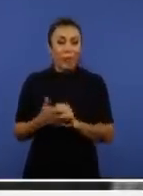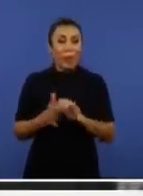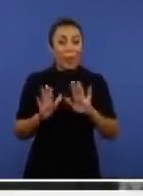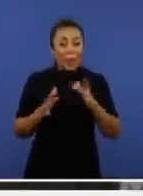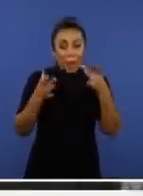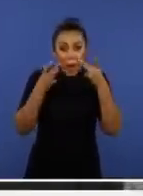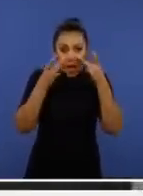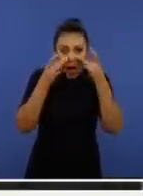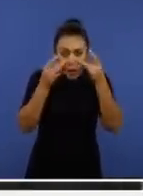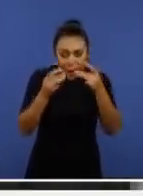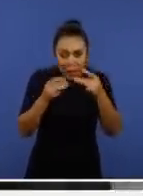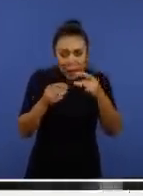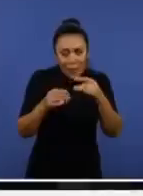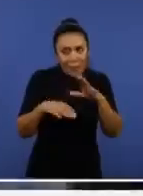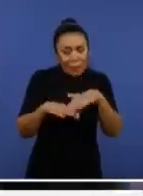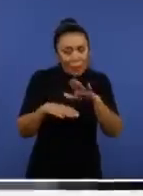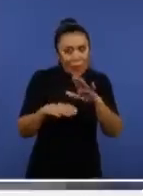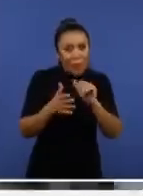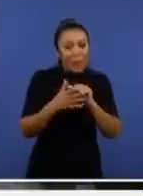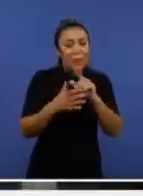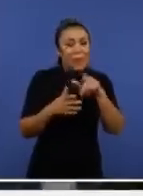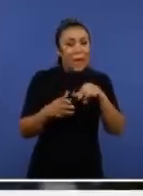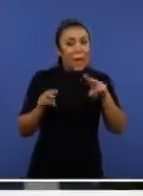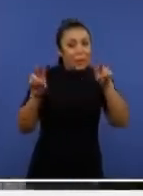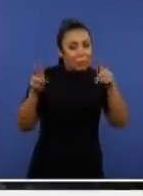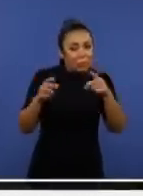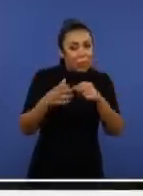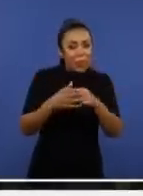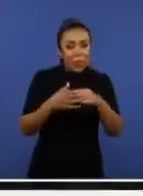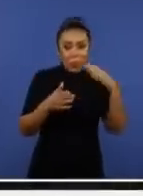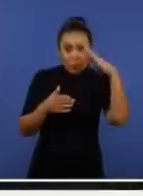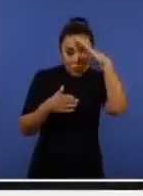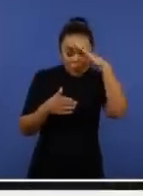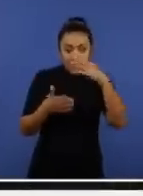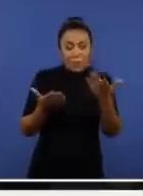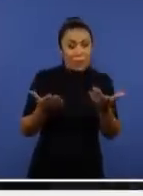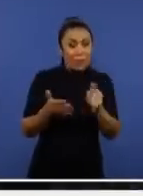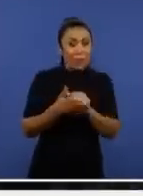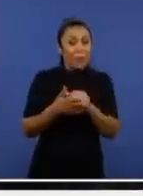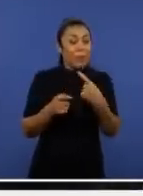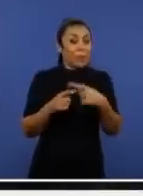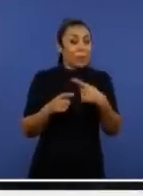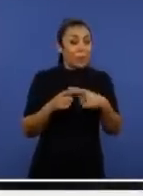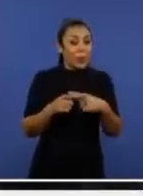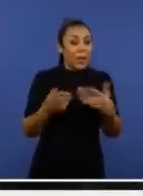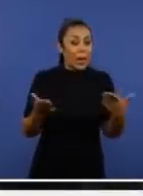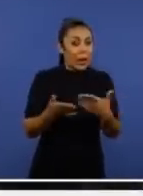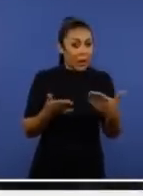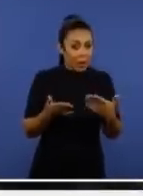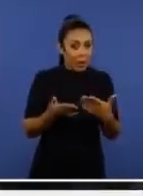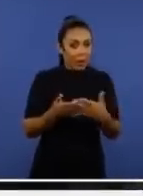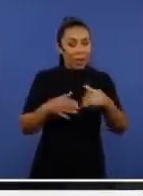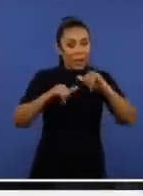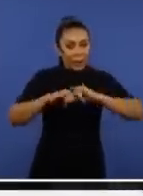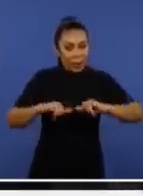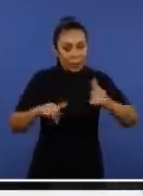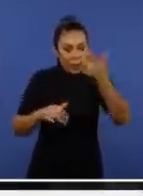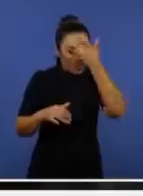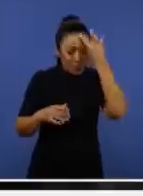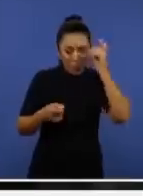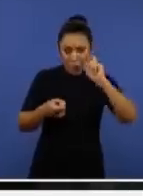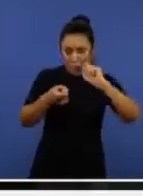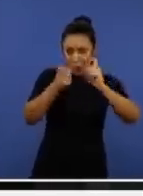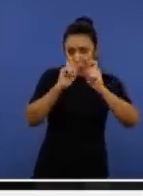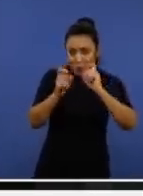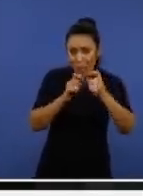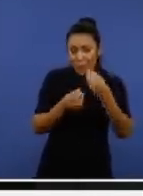do ex-presidente. Eu acho que esse é um assunto que ganha aí corpo na campanha, muita gente preocupada com